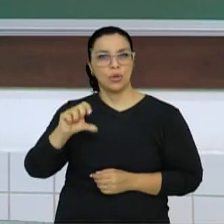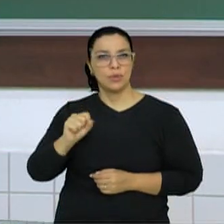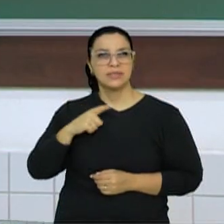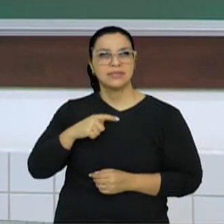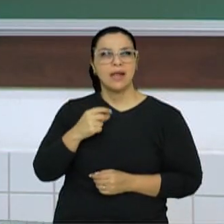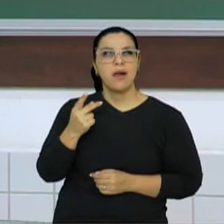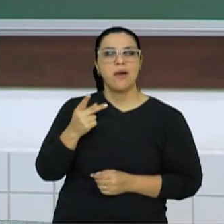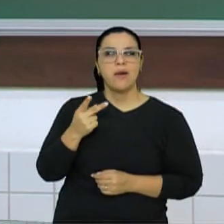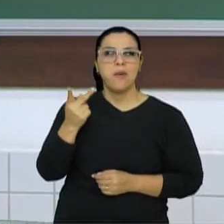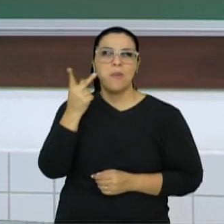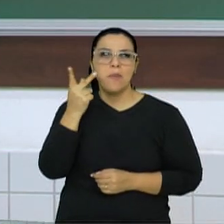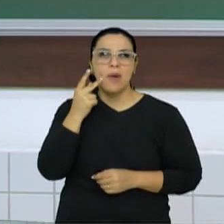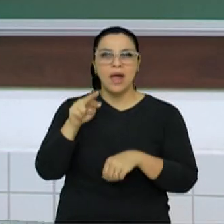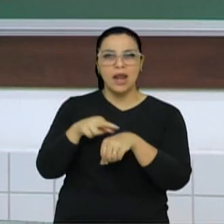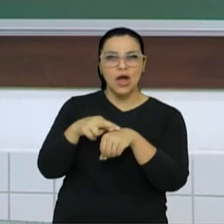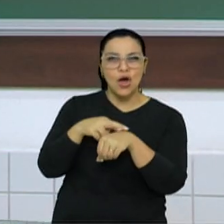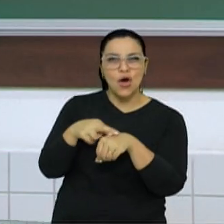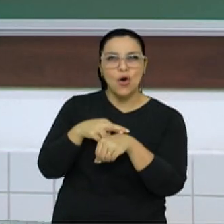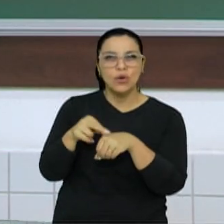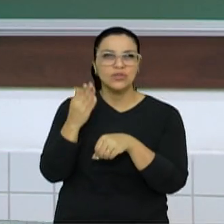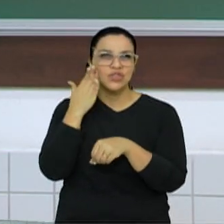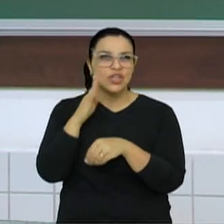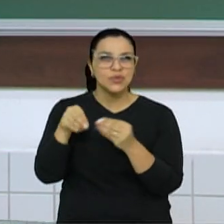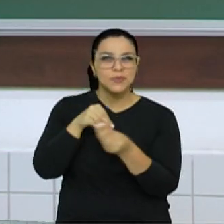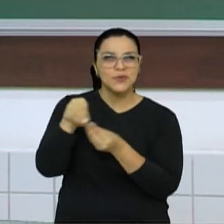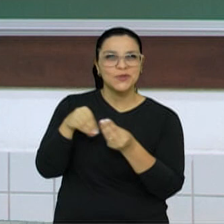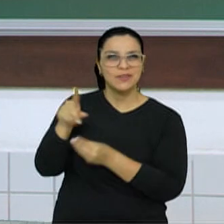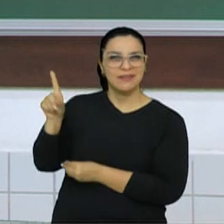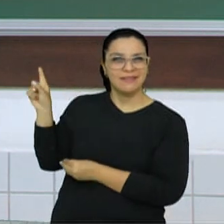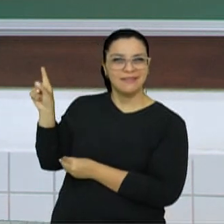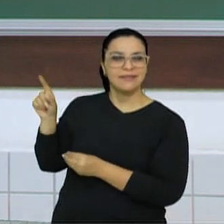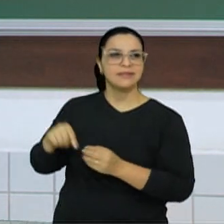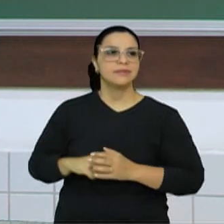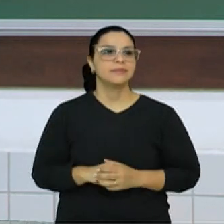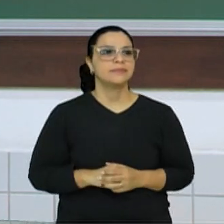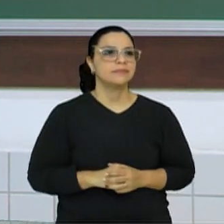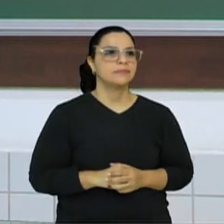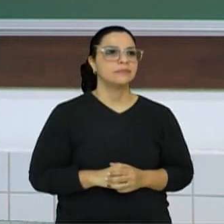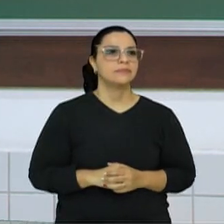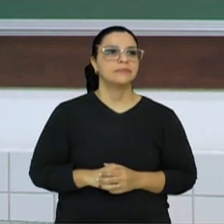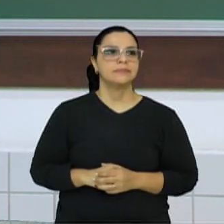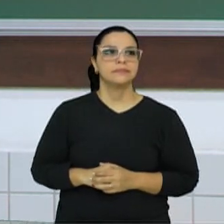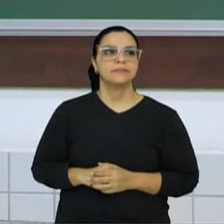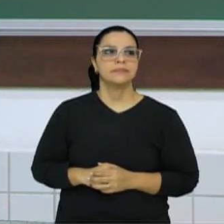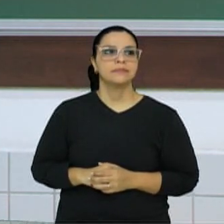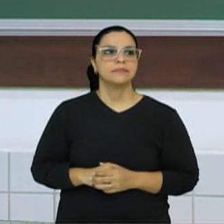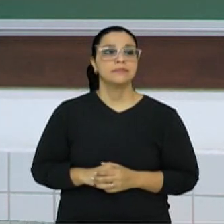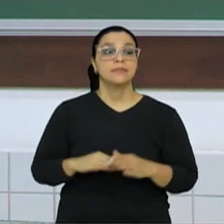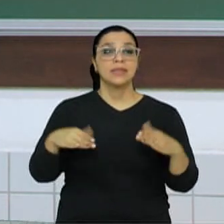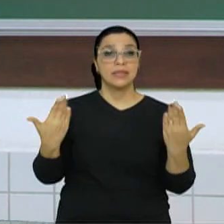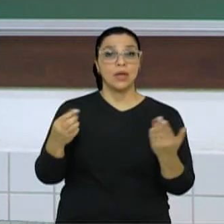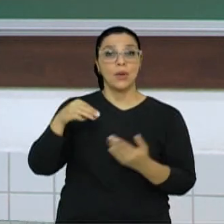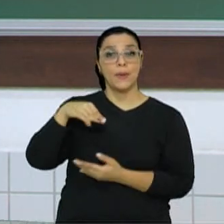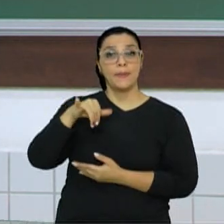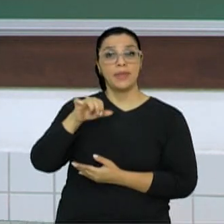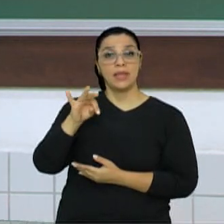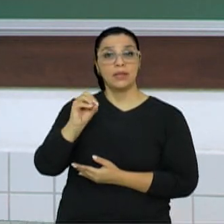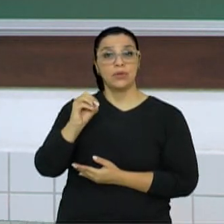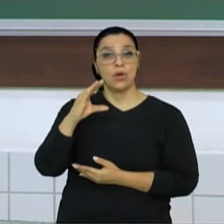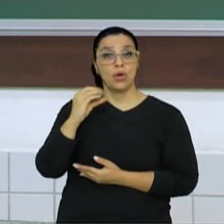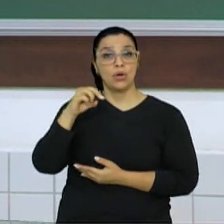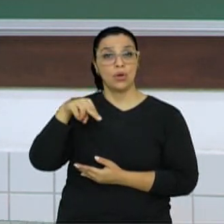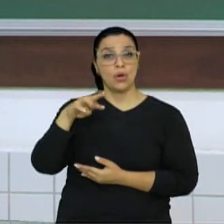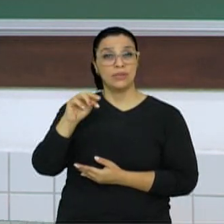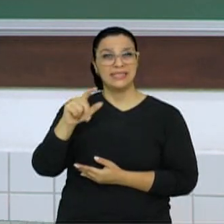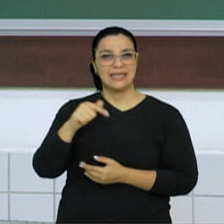naquelas balinhas roxinhas e azuis, tá? Ribossomos, representando um apenas, né? As mitocôndrias, que é aquela